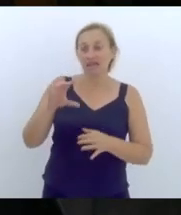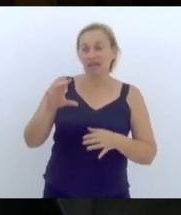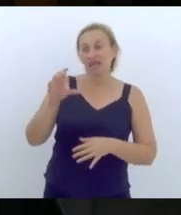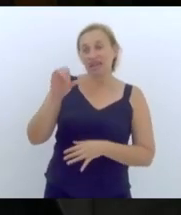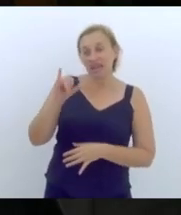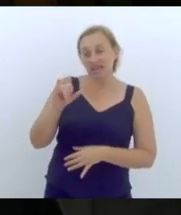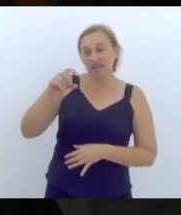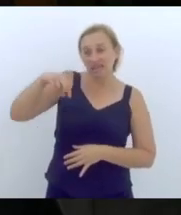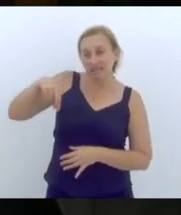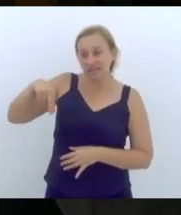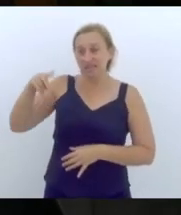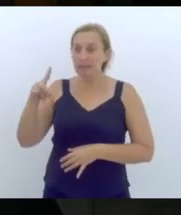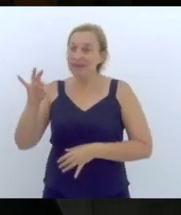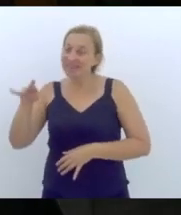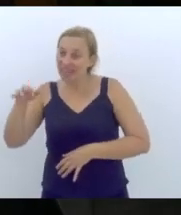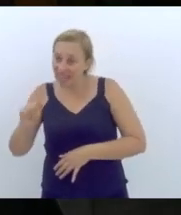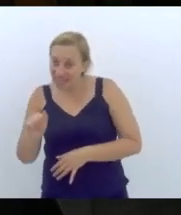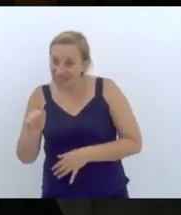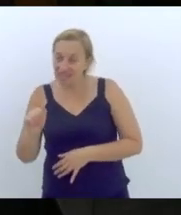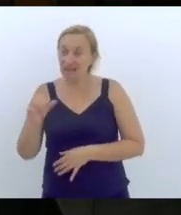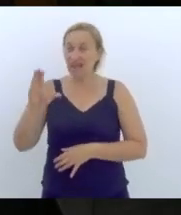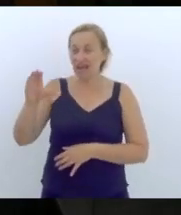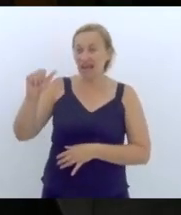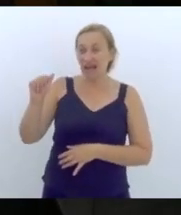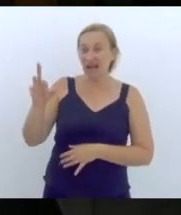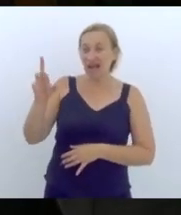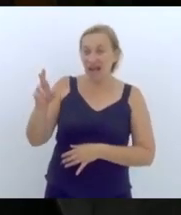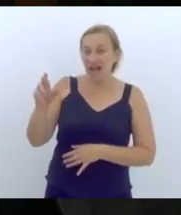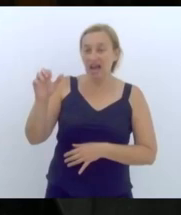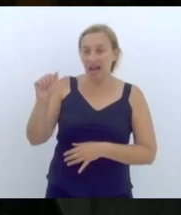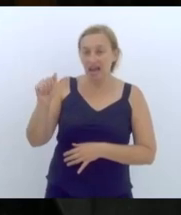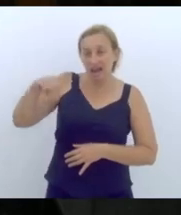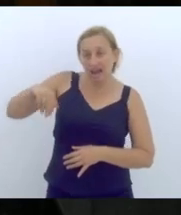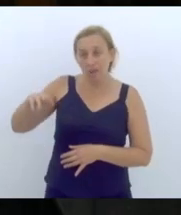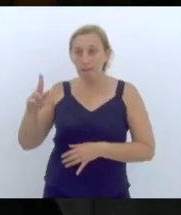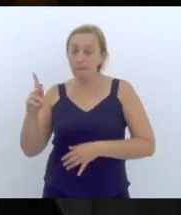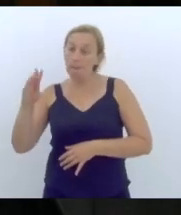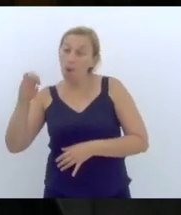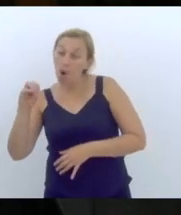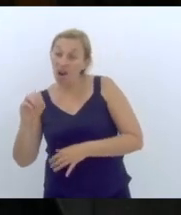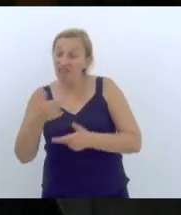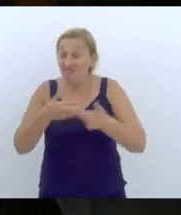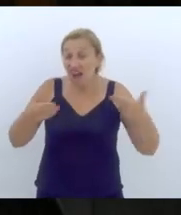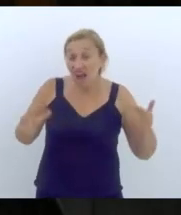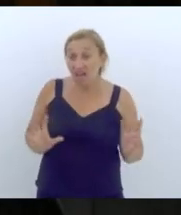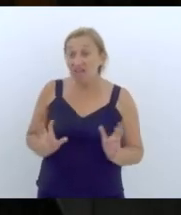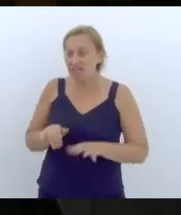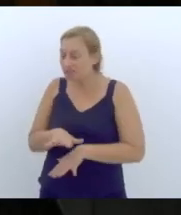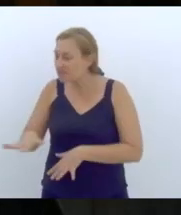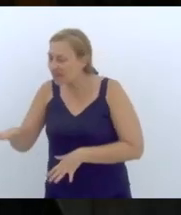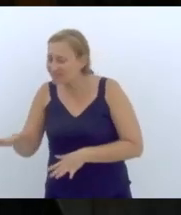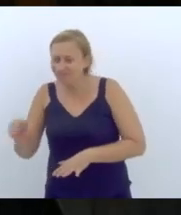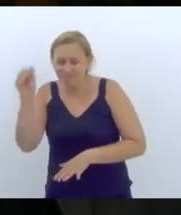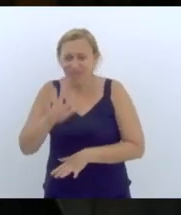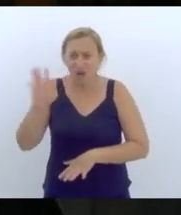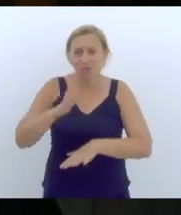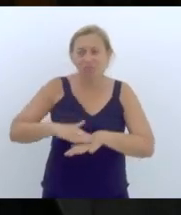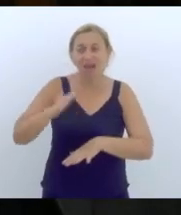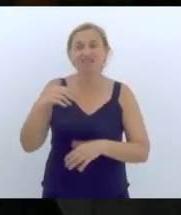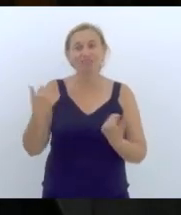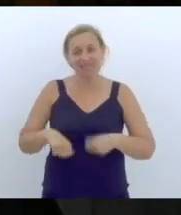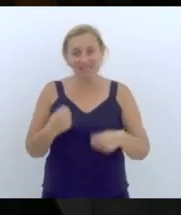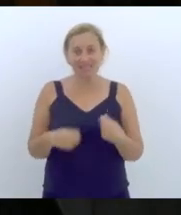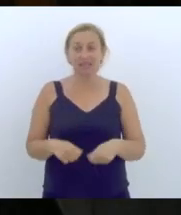Vale do Carangola, a comunidade do Batalhar, as comunidades em geral que mais precisam e